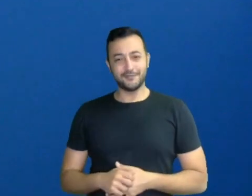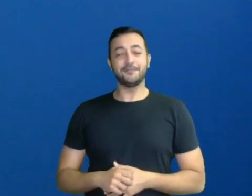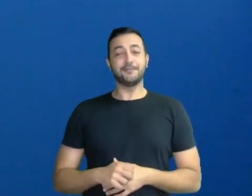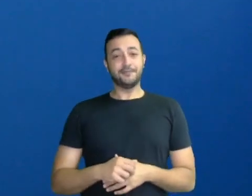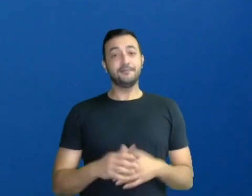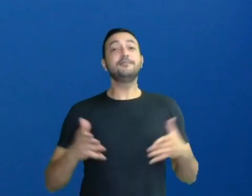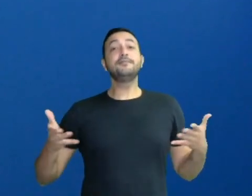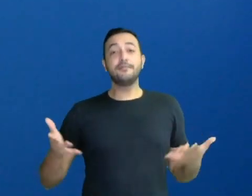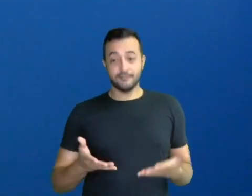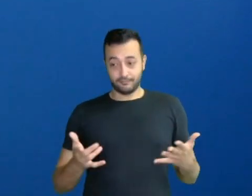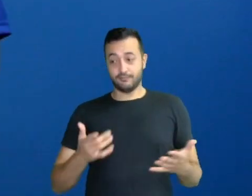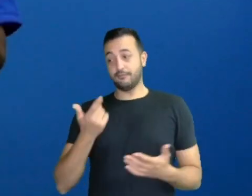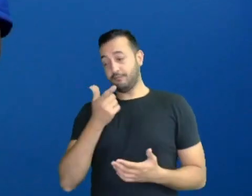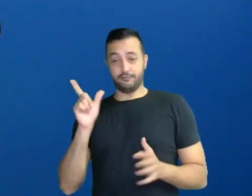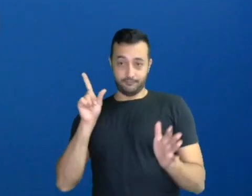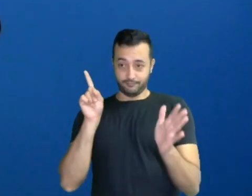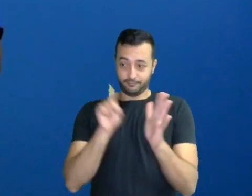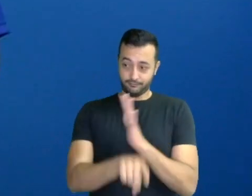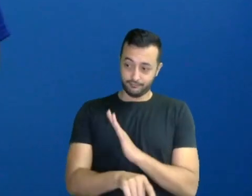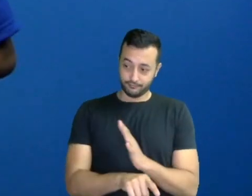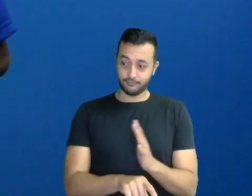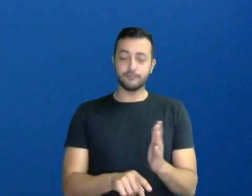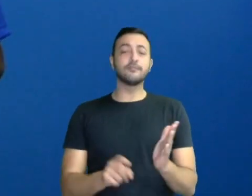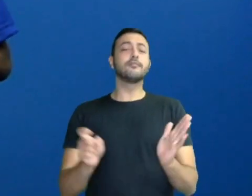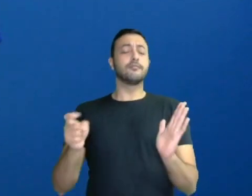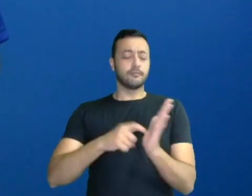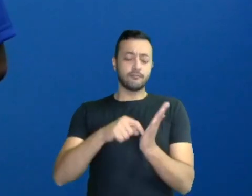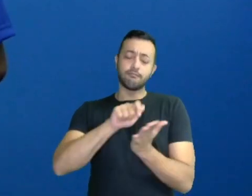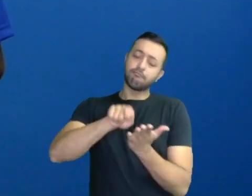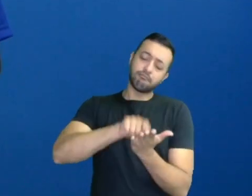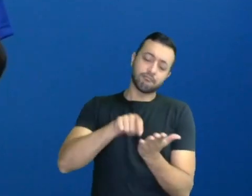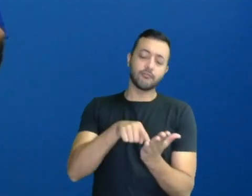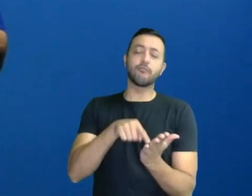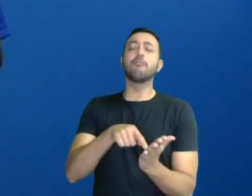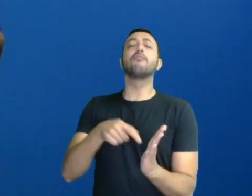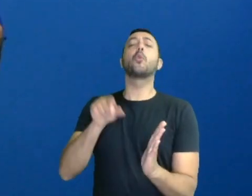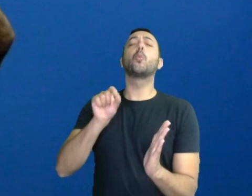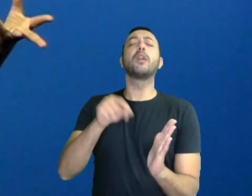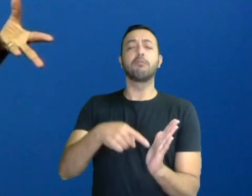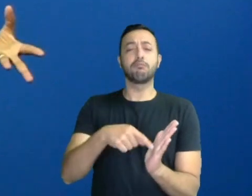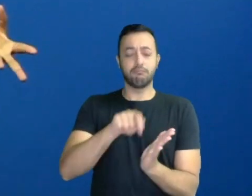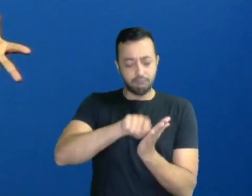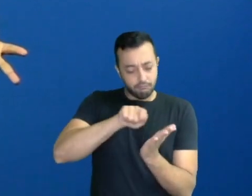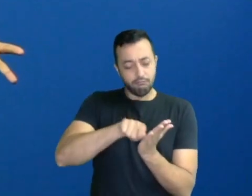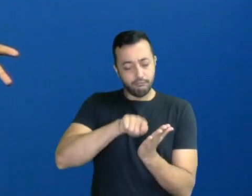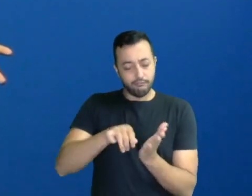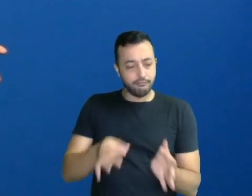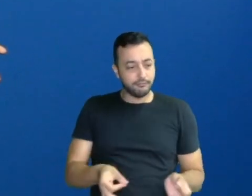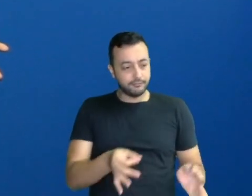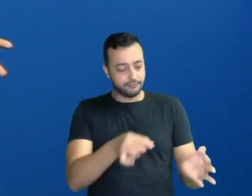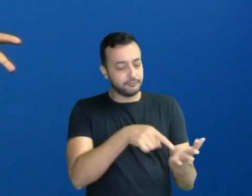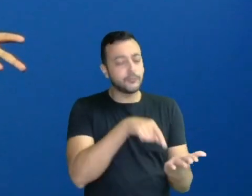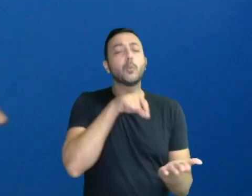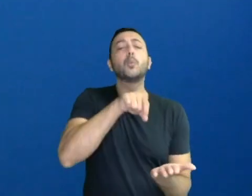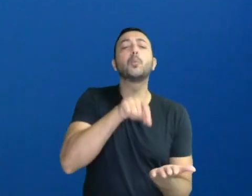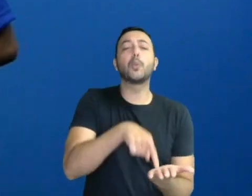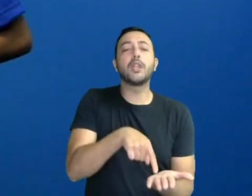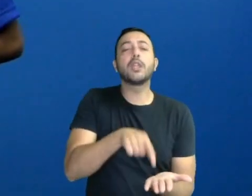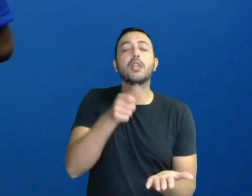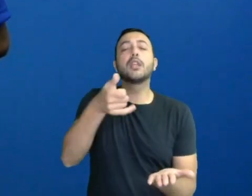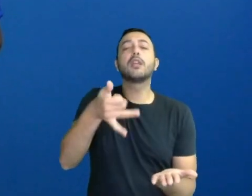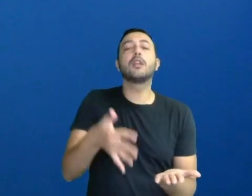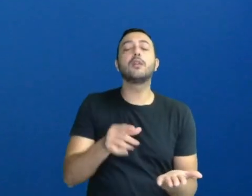e agora eu quero saber outra coisa qual é o conteúdo do bilhete o que que o senhor esqueleto escreveu lá no bilhete